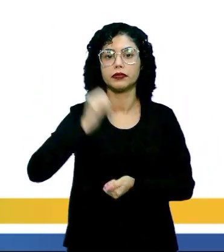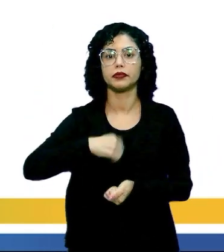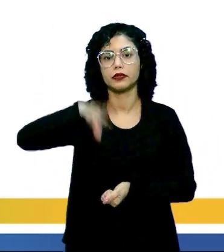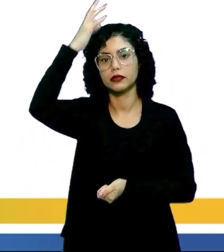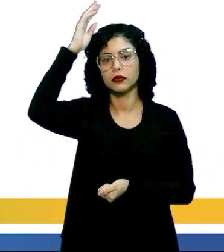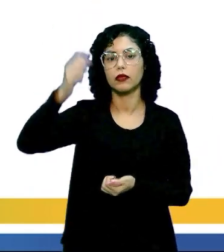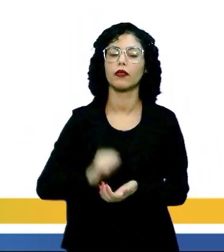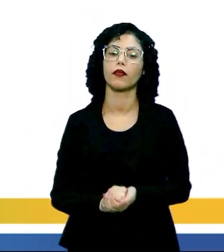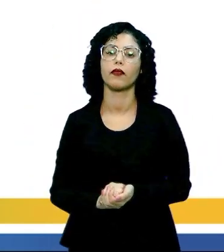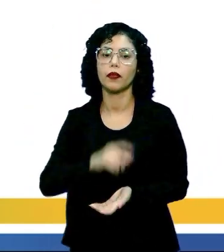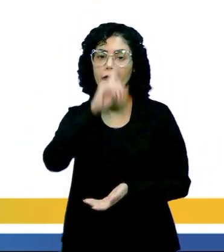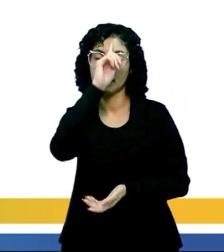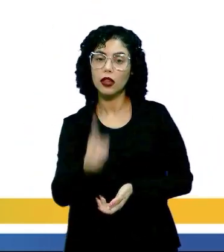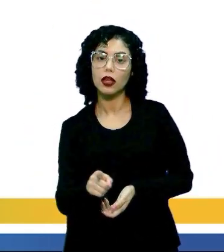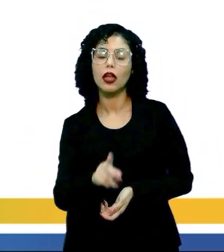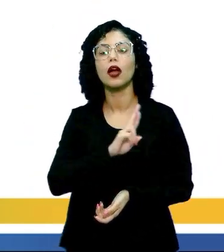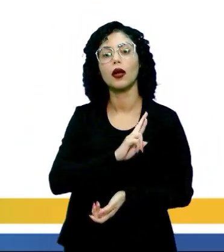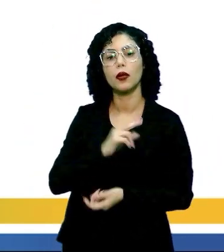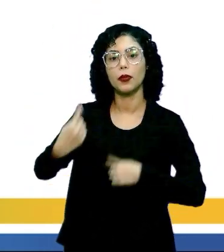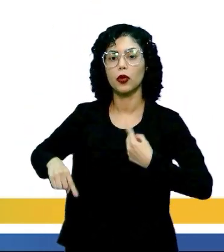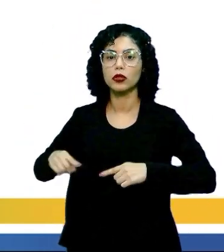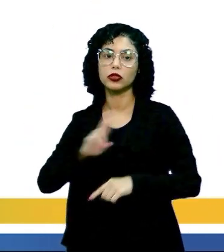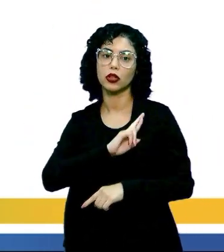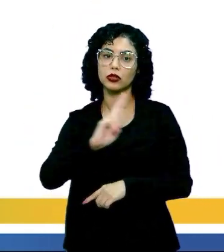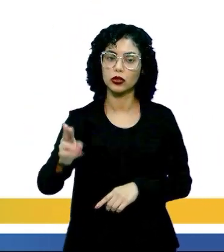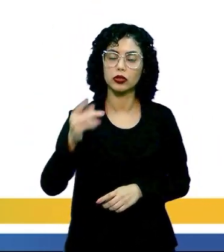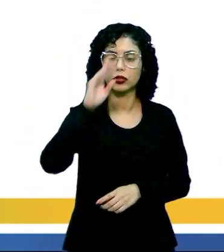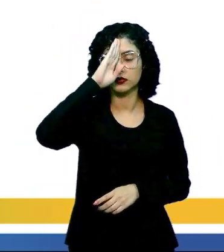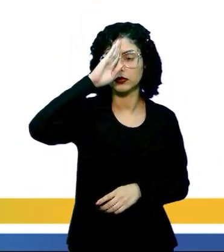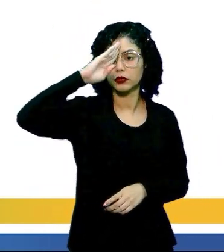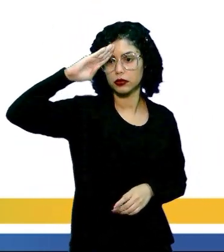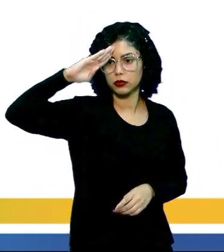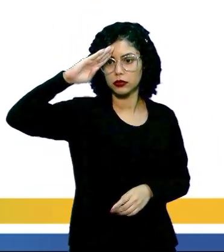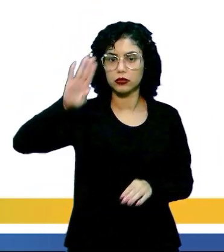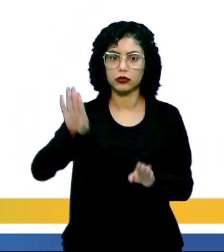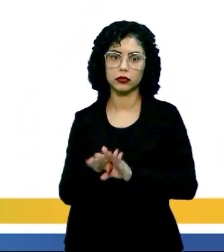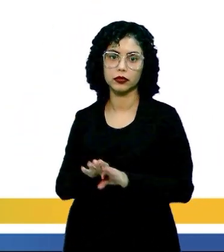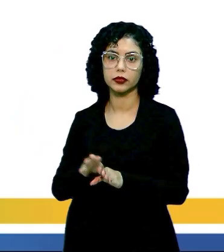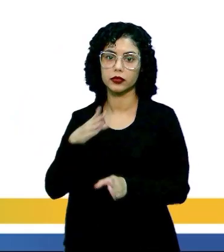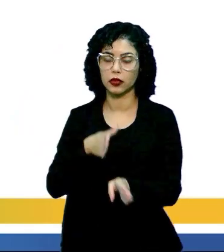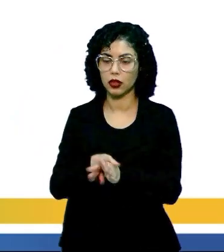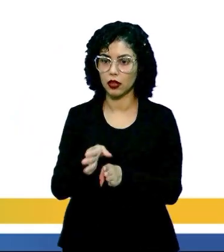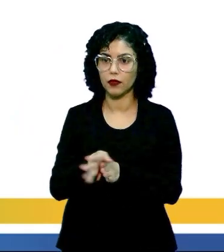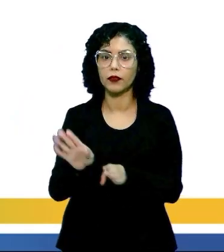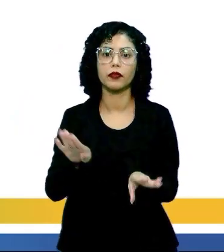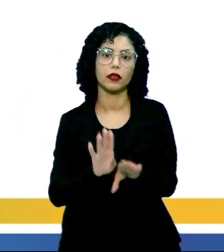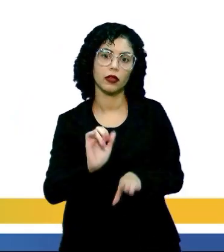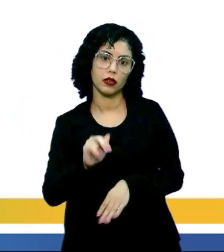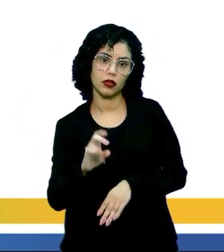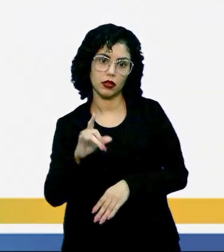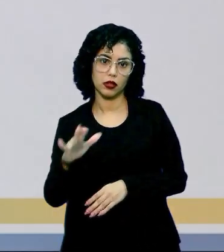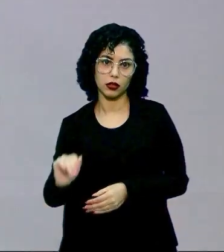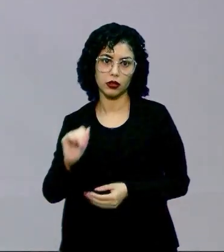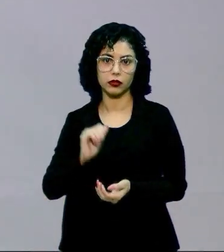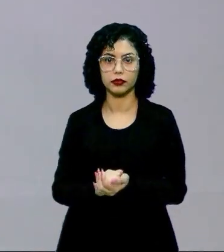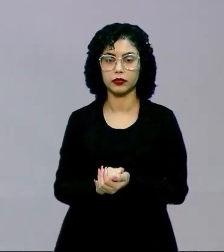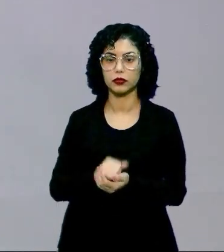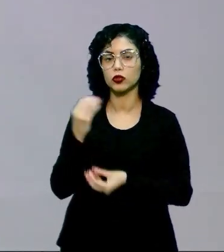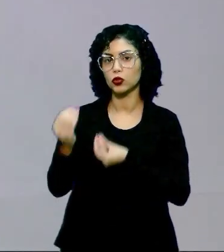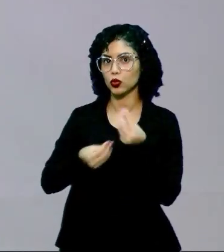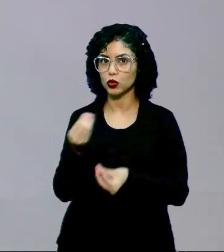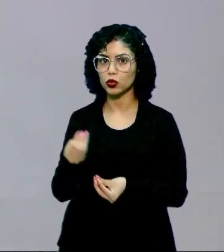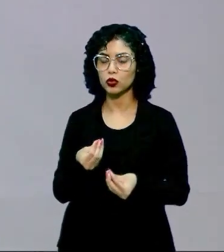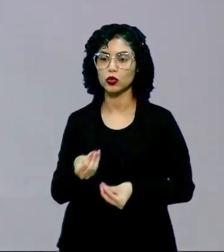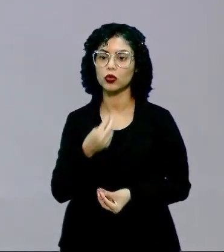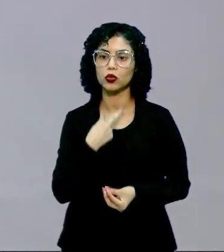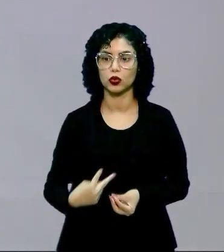chefe político, religioso e militar. Havia também o Conselho de Ancião, que é conhecido como o Senado, né? Aí eu trago